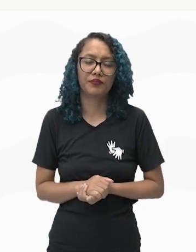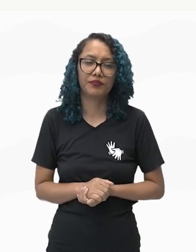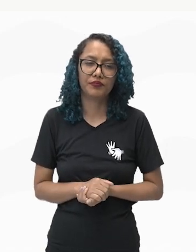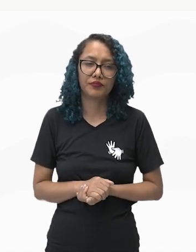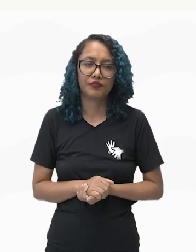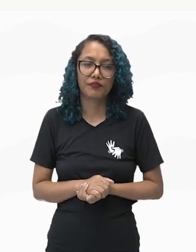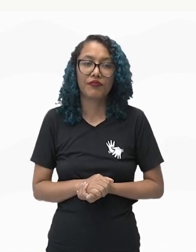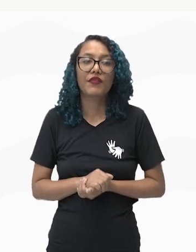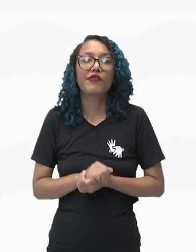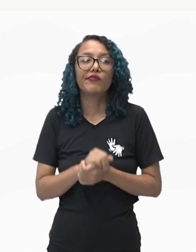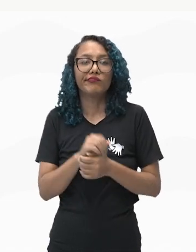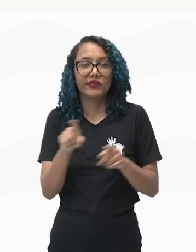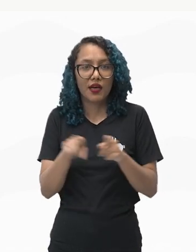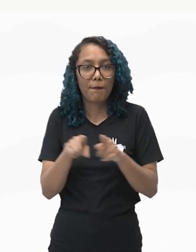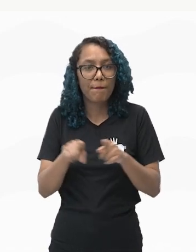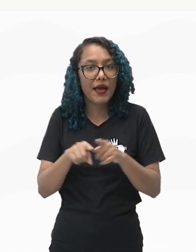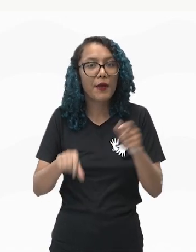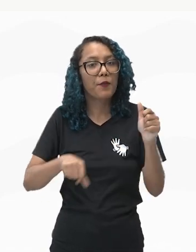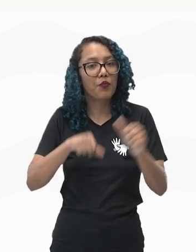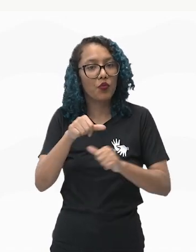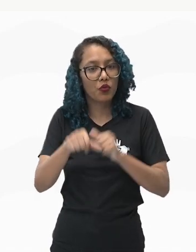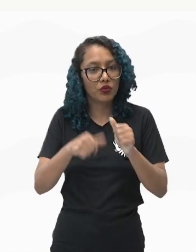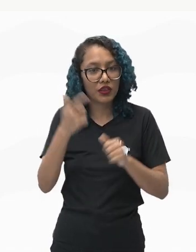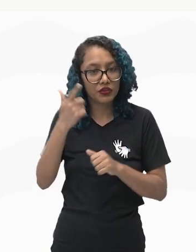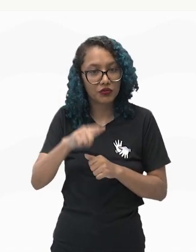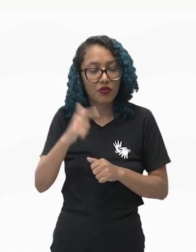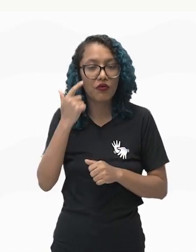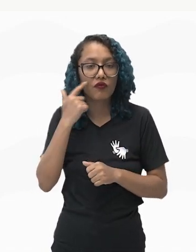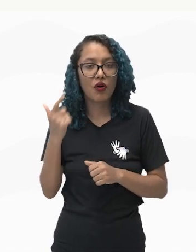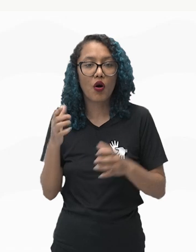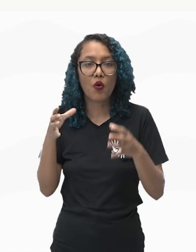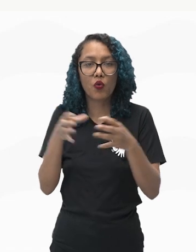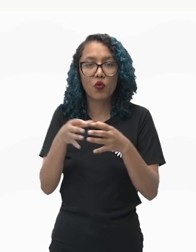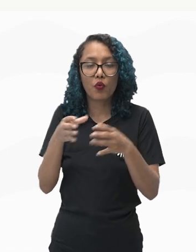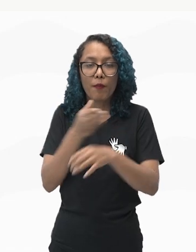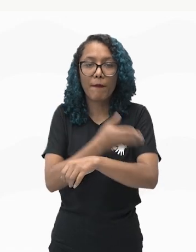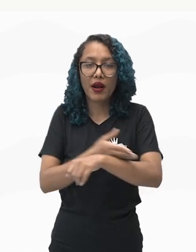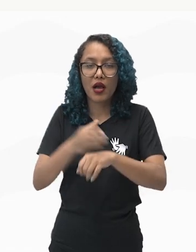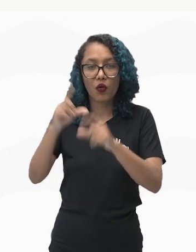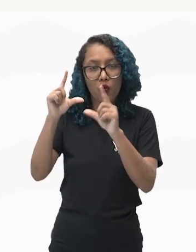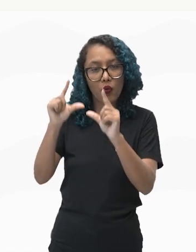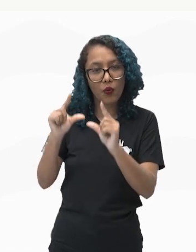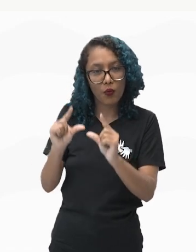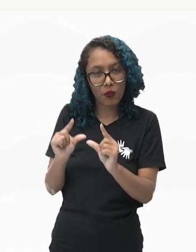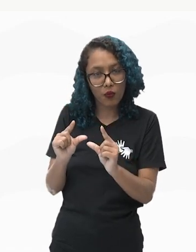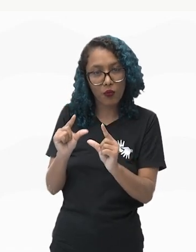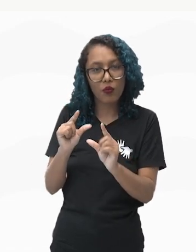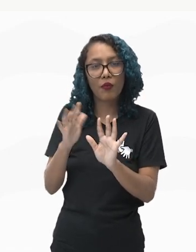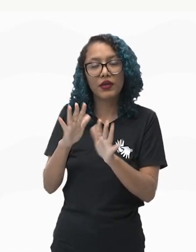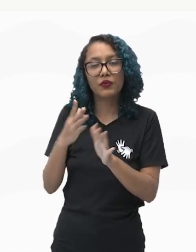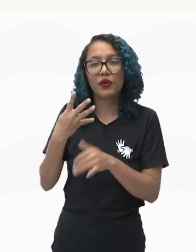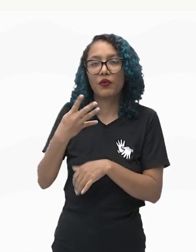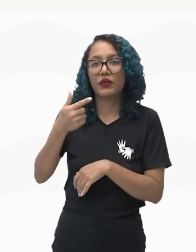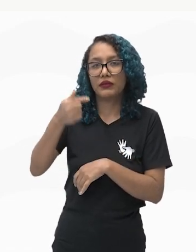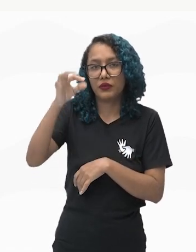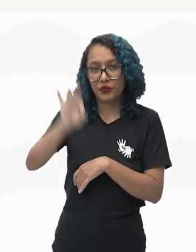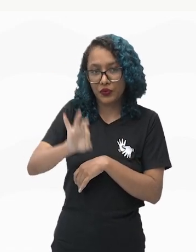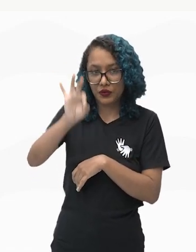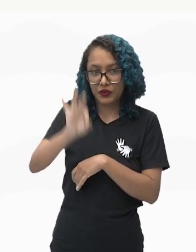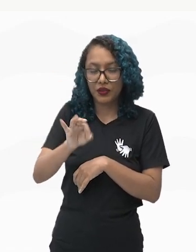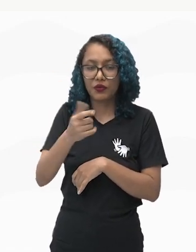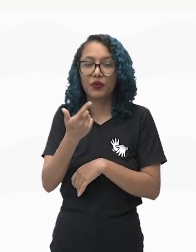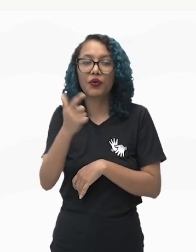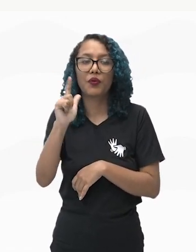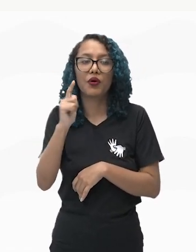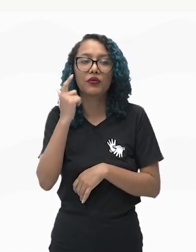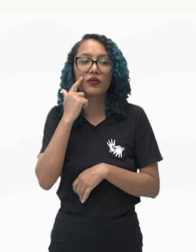variação maior, a população branca diminuindo, nessa tendência de diminuição, cerca de 47%, e a